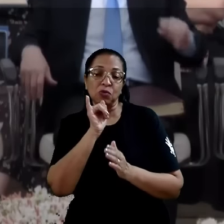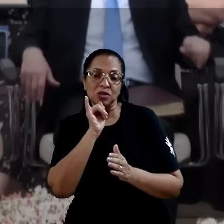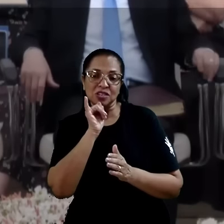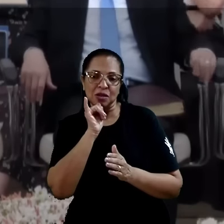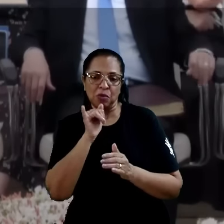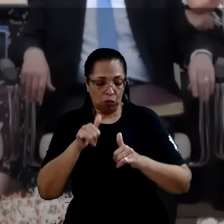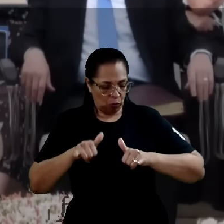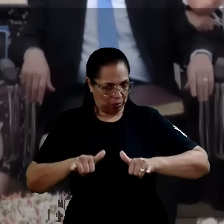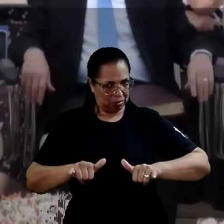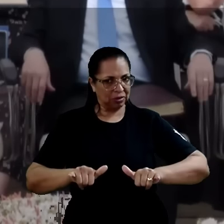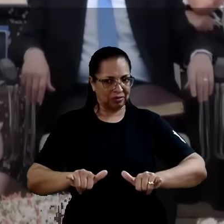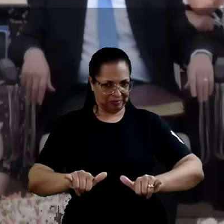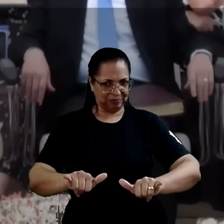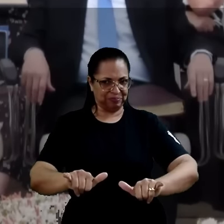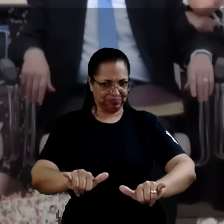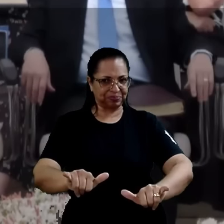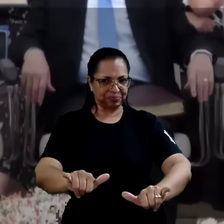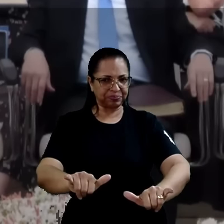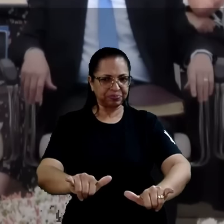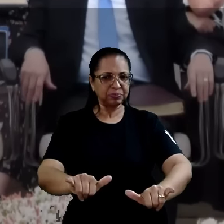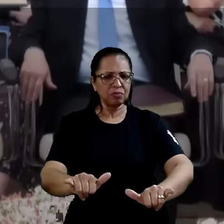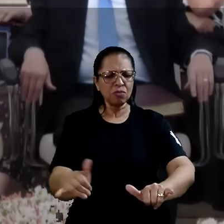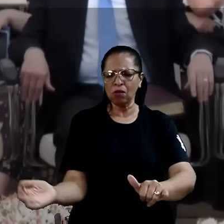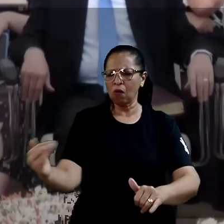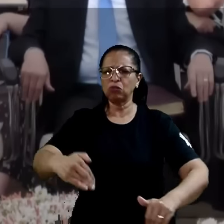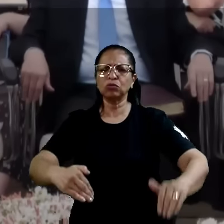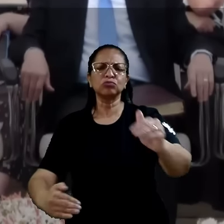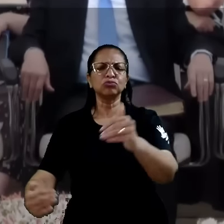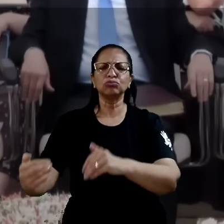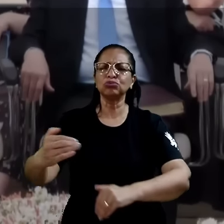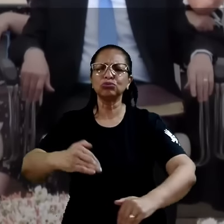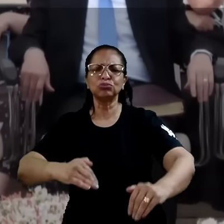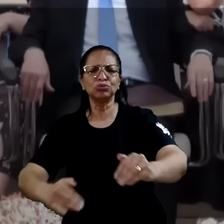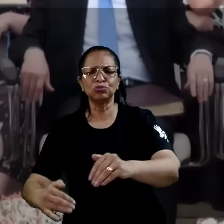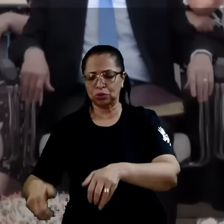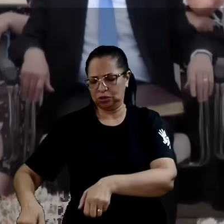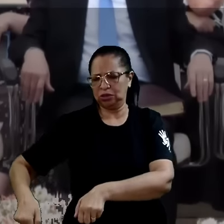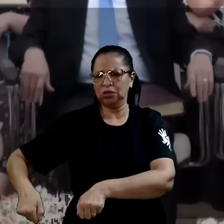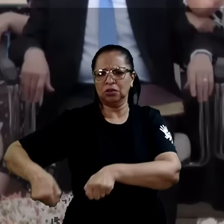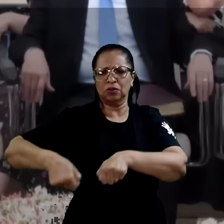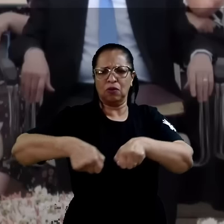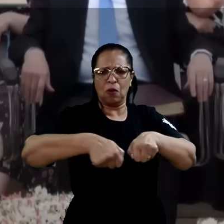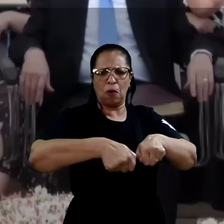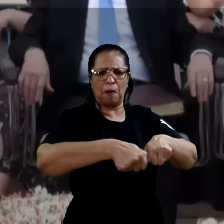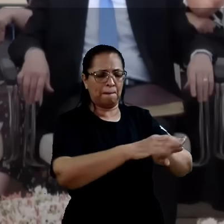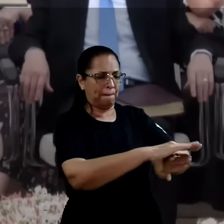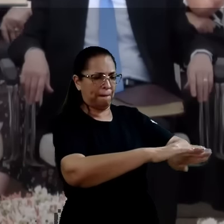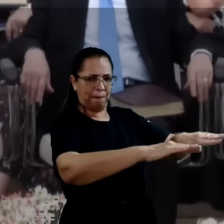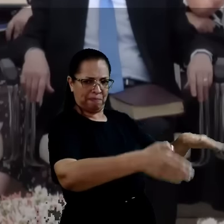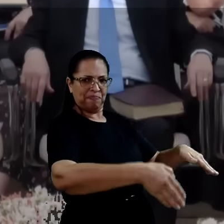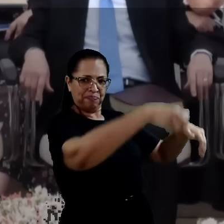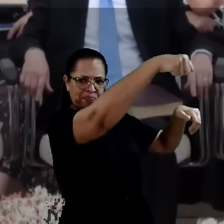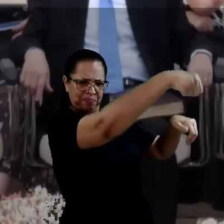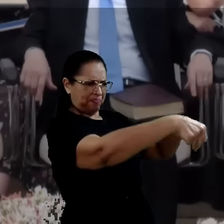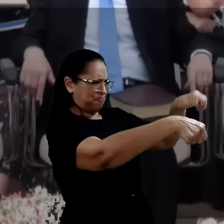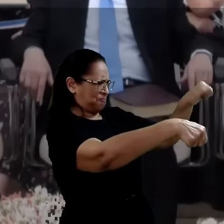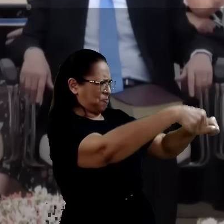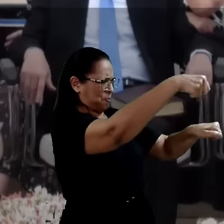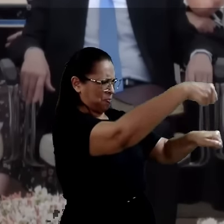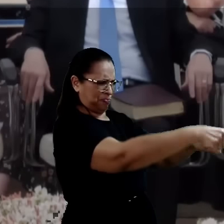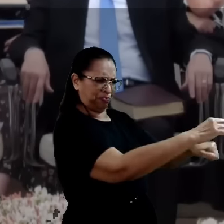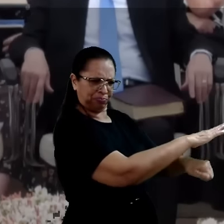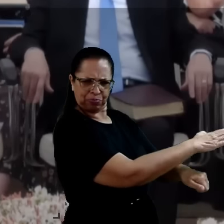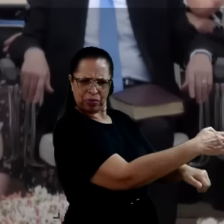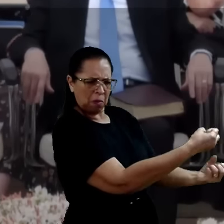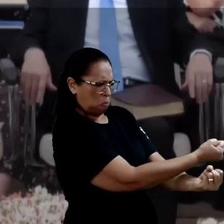Onde tiver um espaço na bancada eu agradeço Senhor eu te dou graças porque o justo não é desamparado